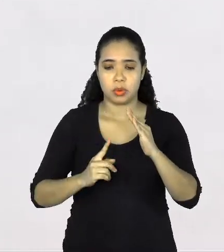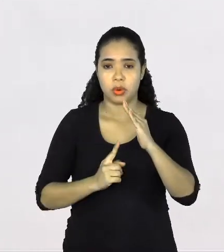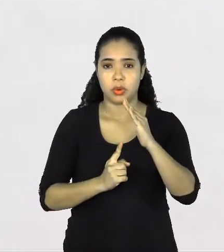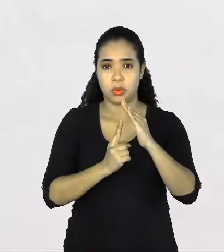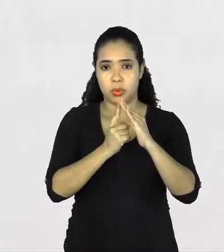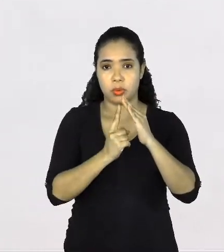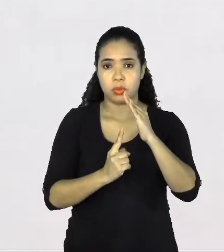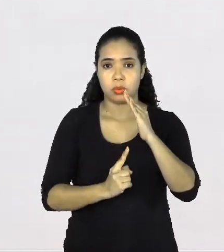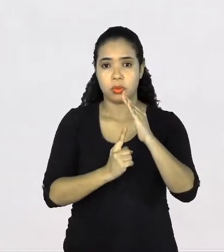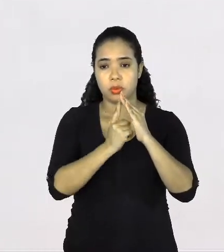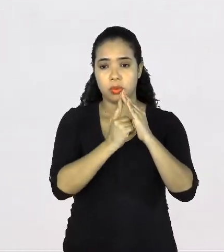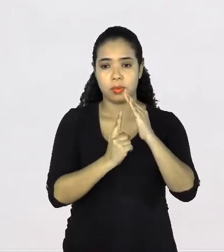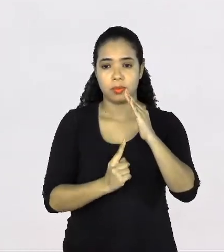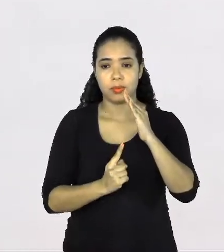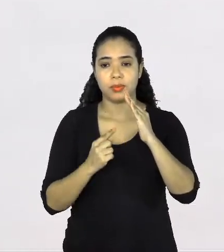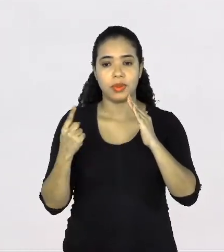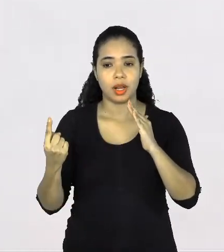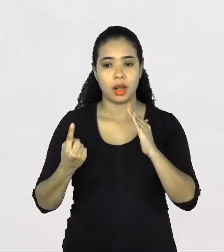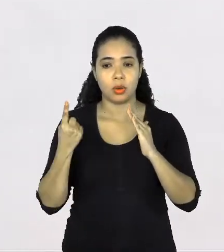tudo bem?